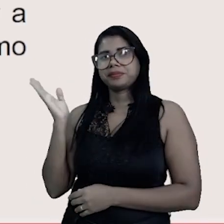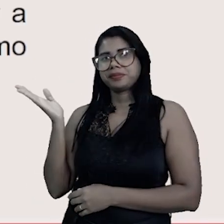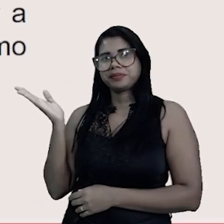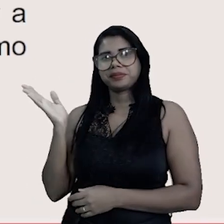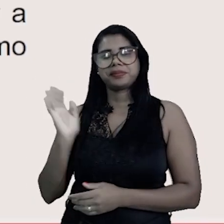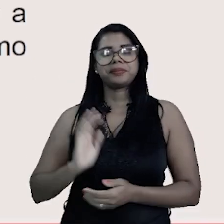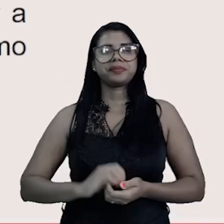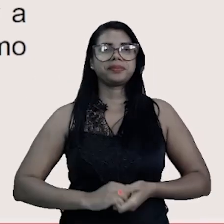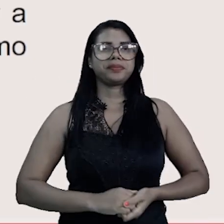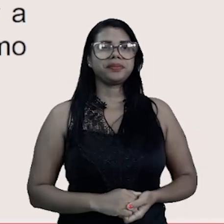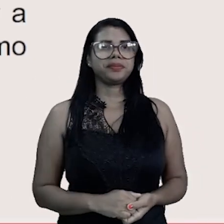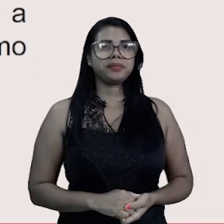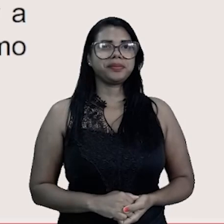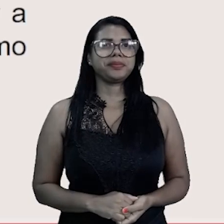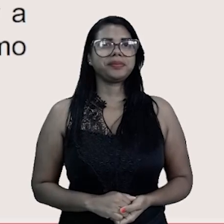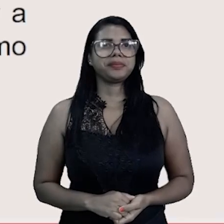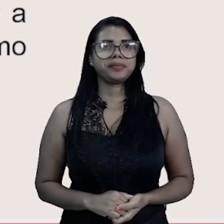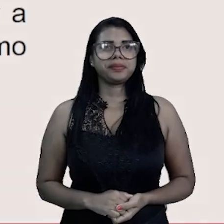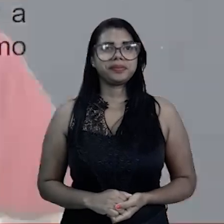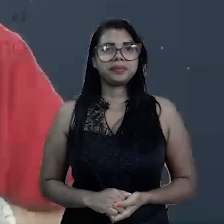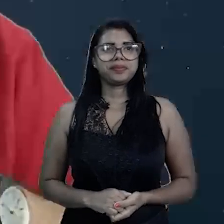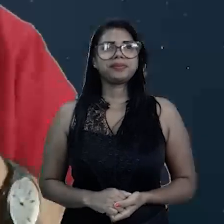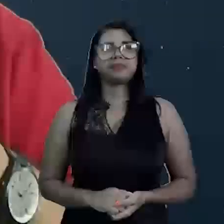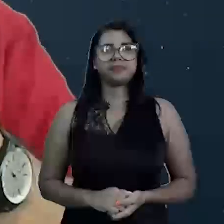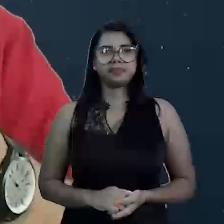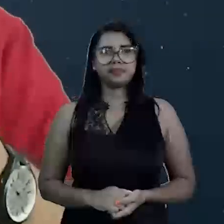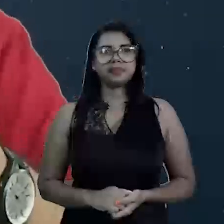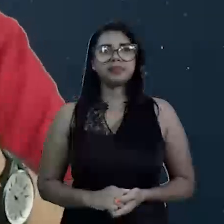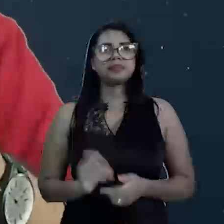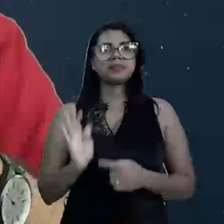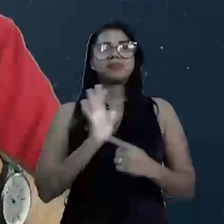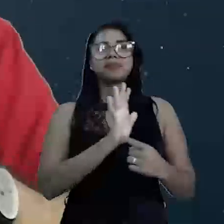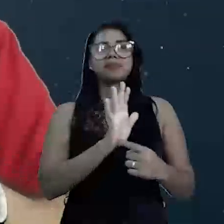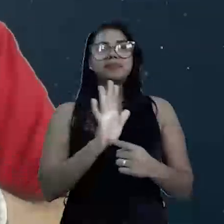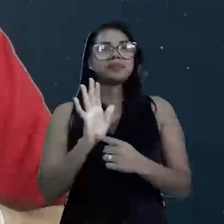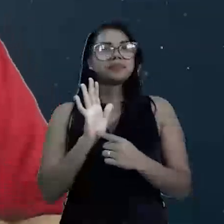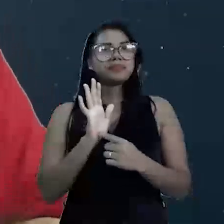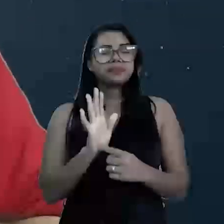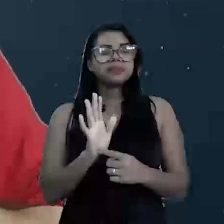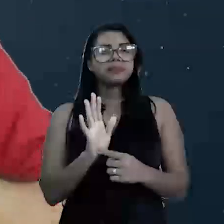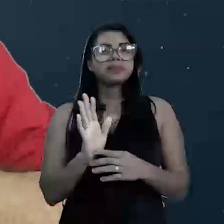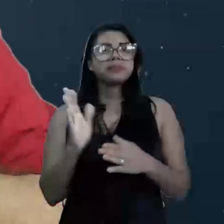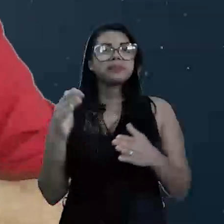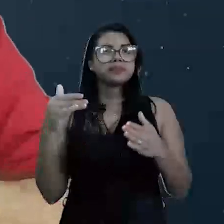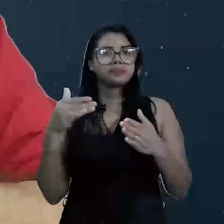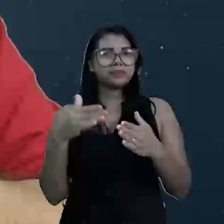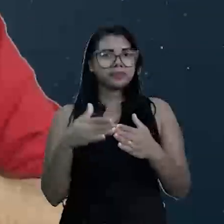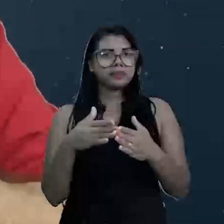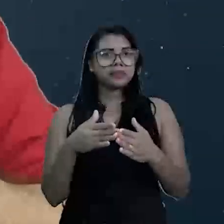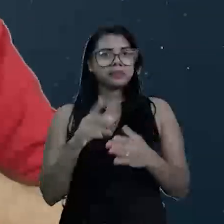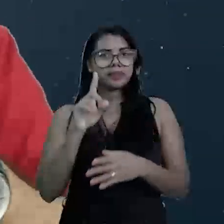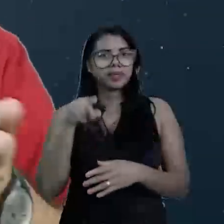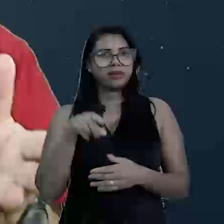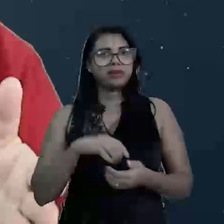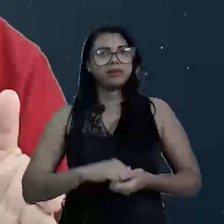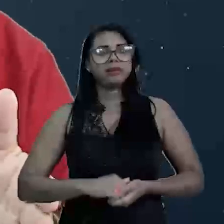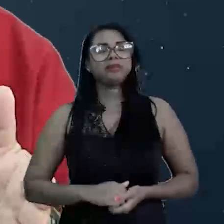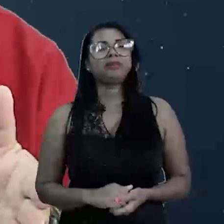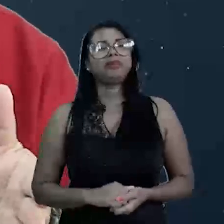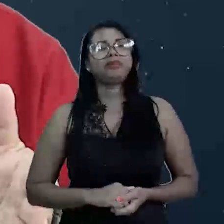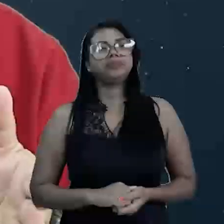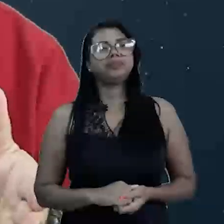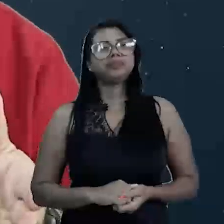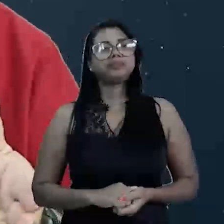tá? E a zeugma, ela vai ser sinalizada a partir da utilização aí da vírgula. Então a vírgula serve para